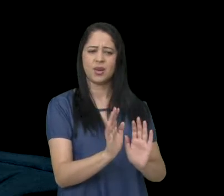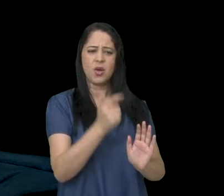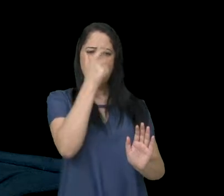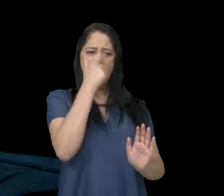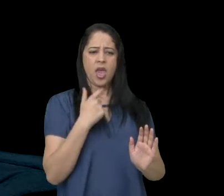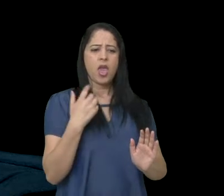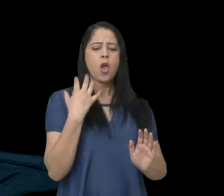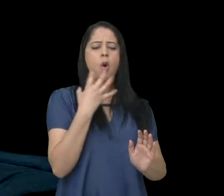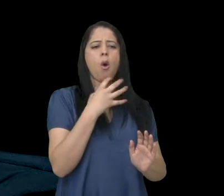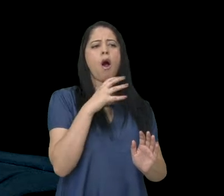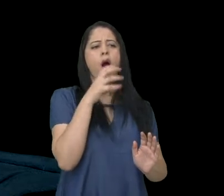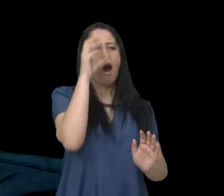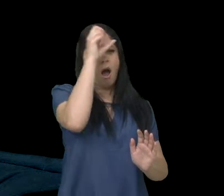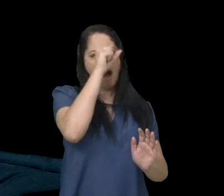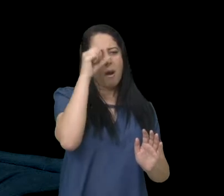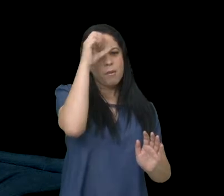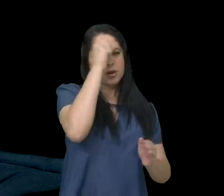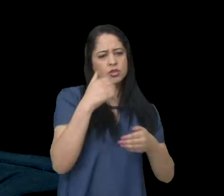na Constituição de